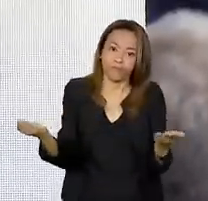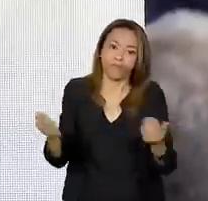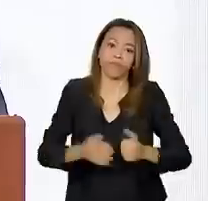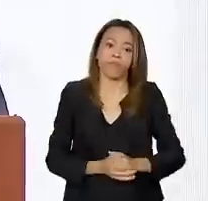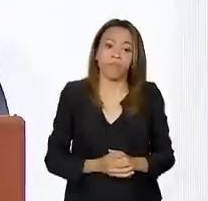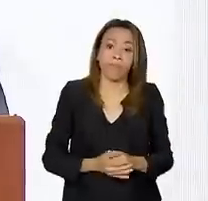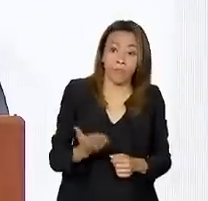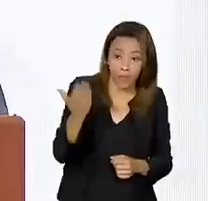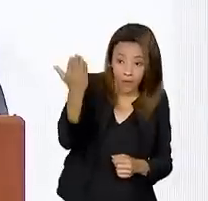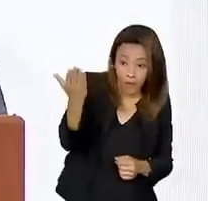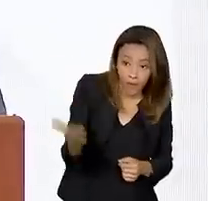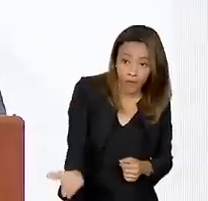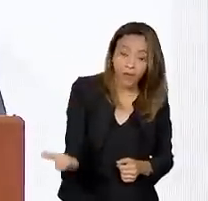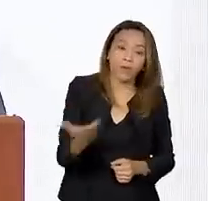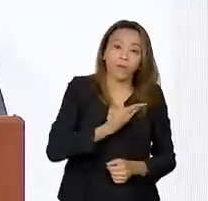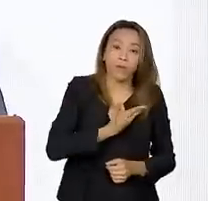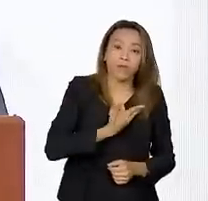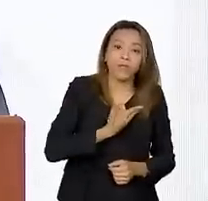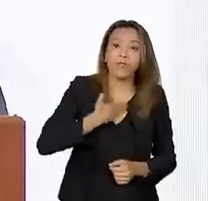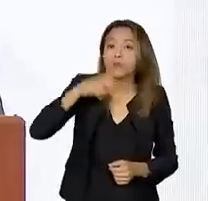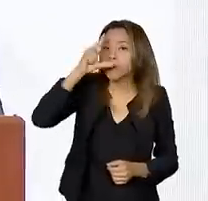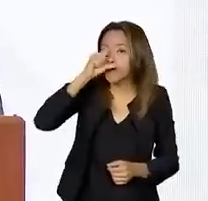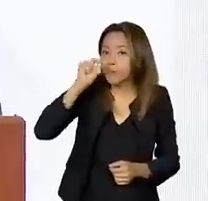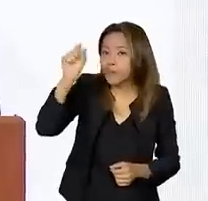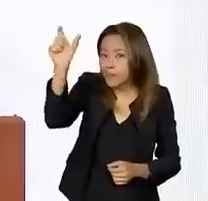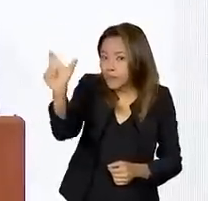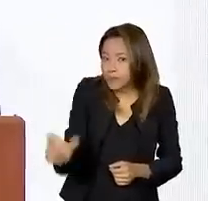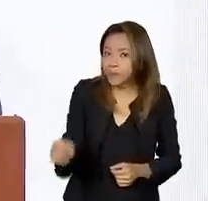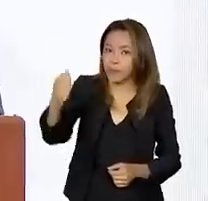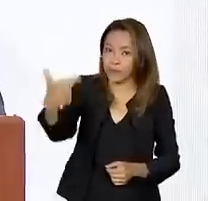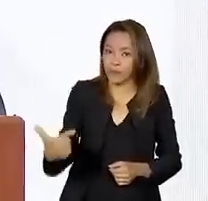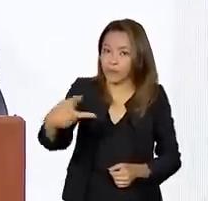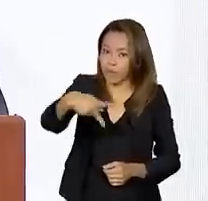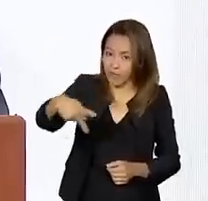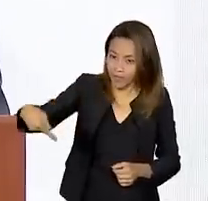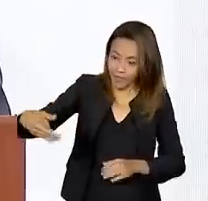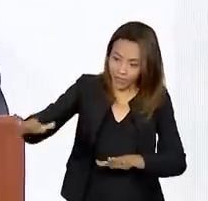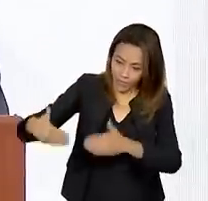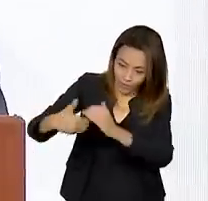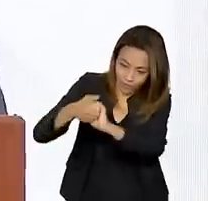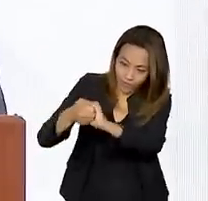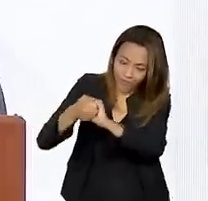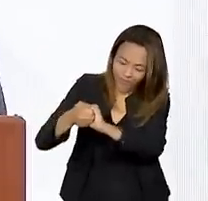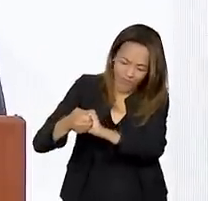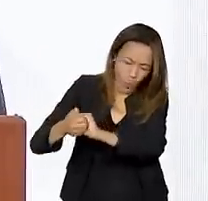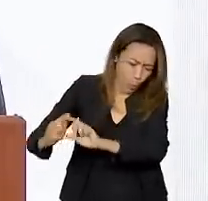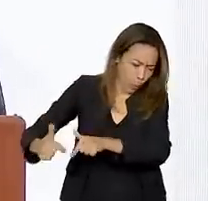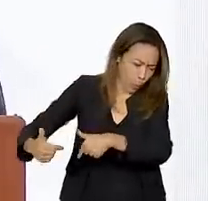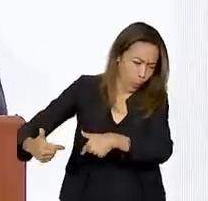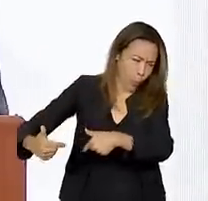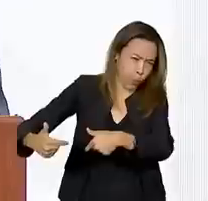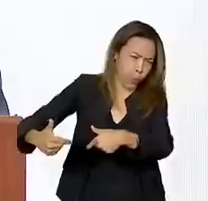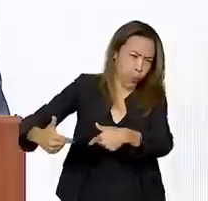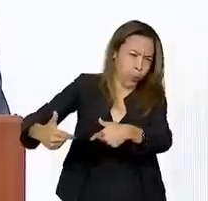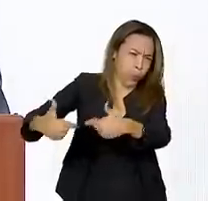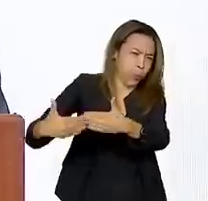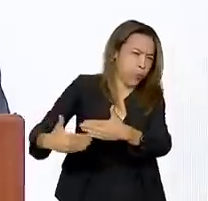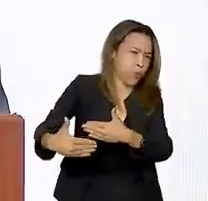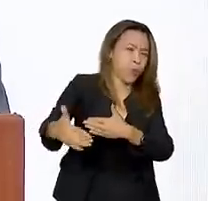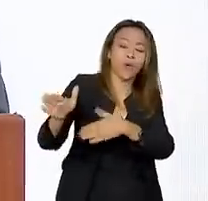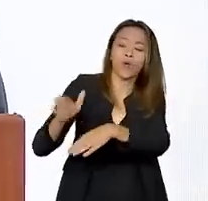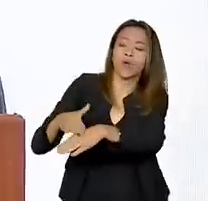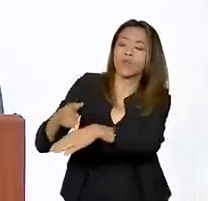querido amigo ministro Alckmin, vice-presidente, temos um longo trabalho, uma longa jornada pela frente. Ministro, em seu